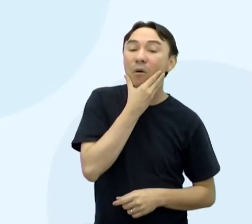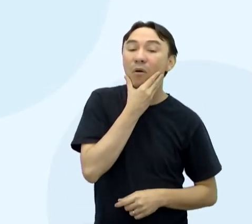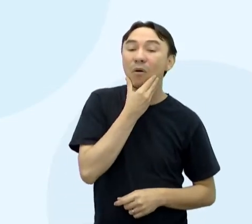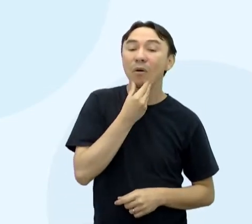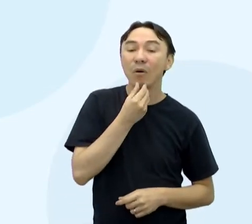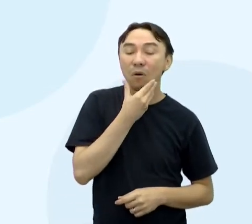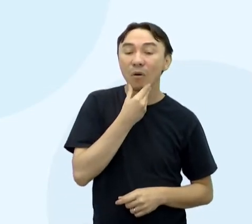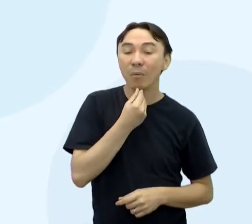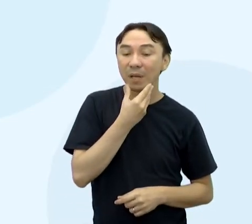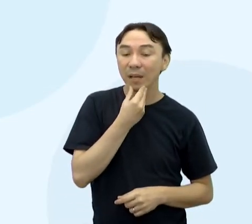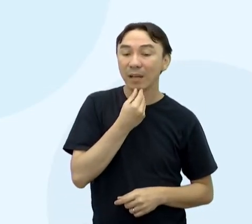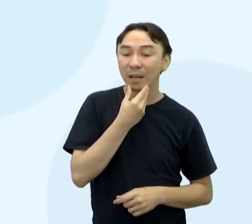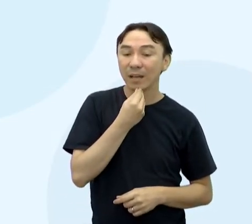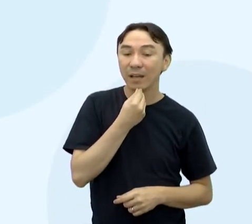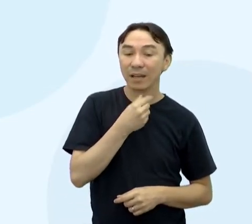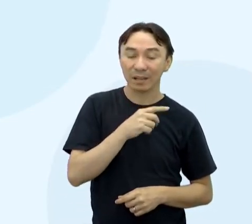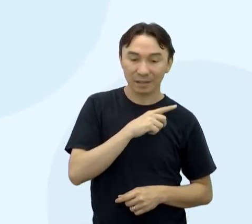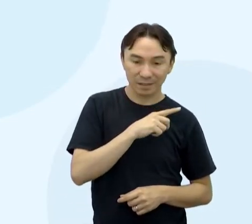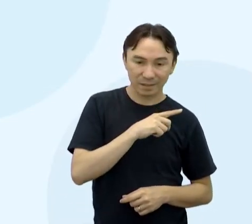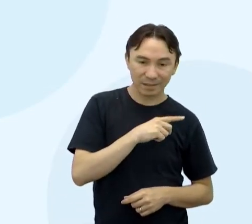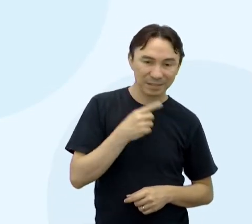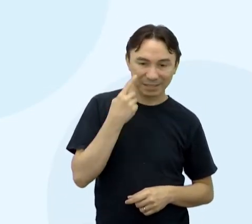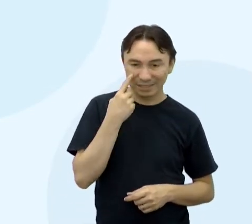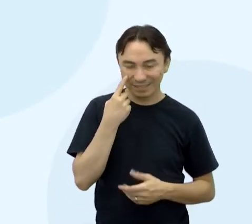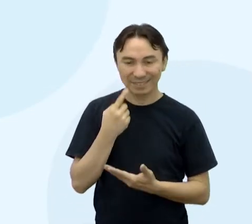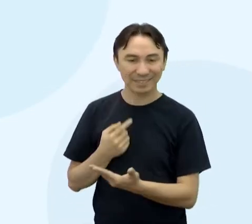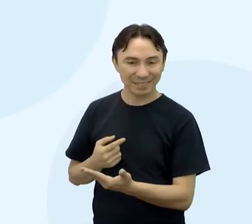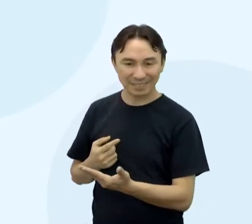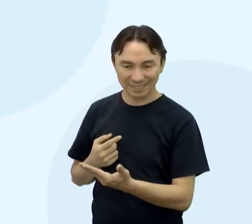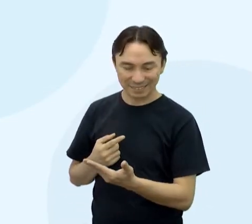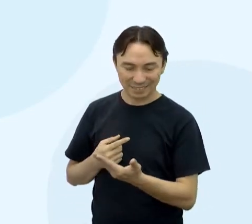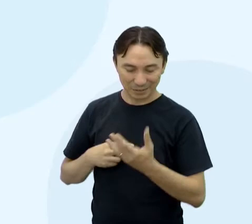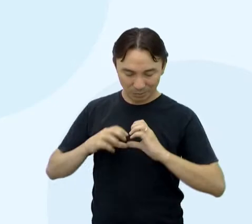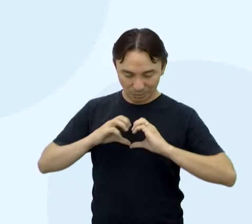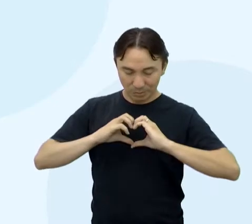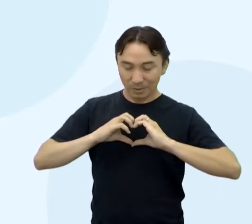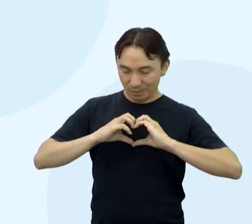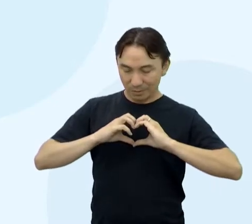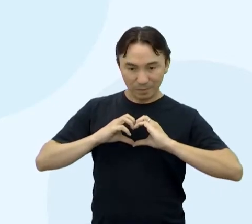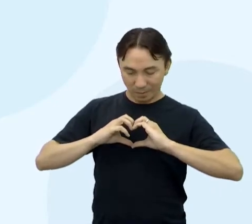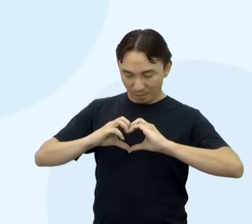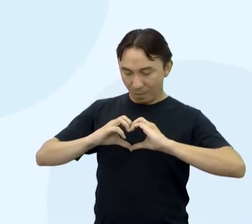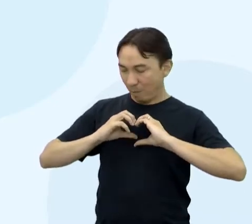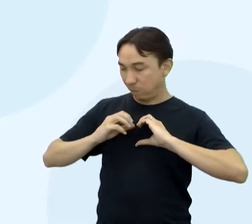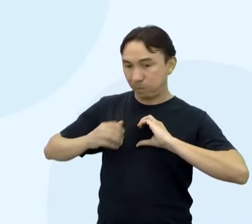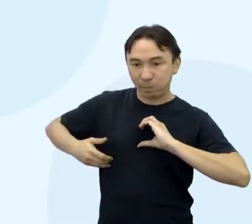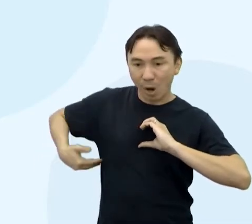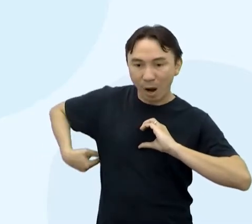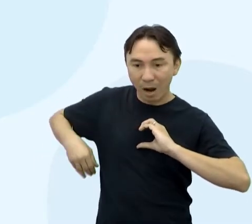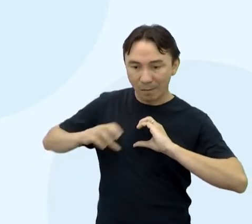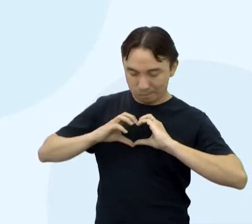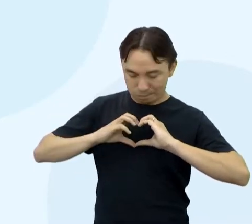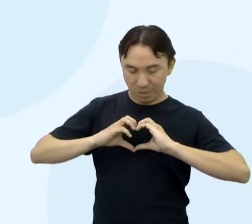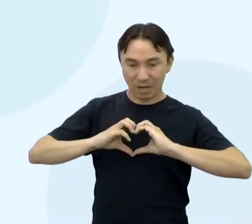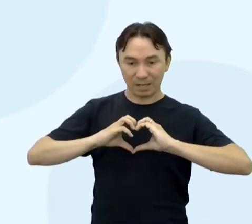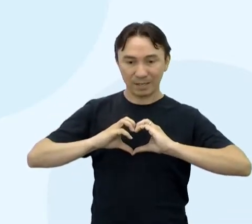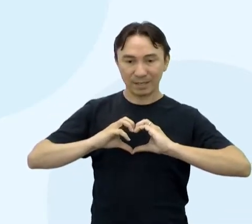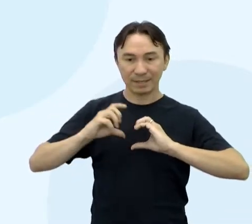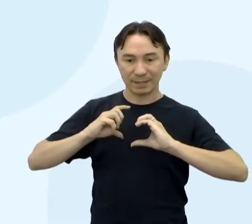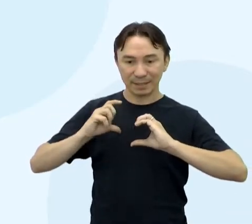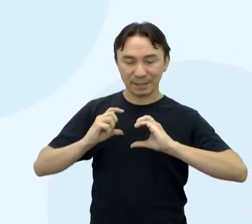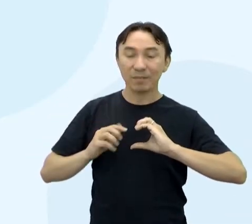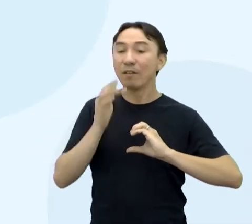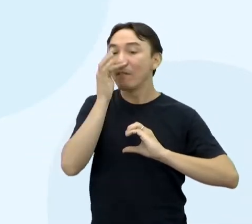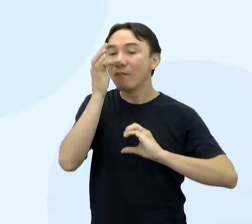Aí com vazado, digamos assim, né? Com o coração aqui. Temos uma flor aí,